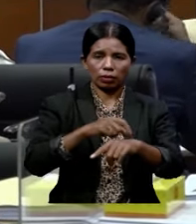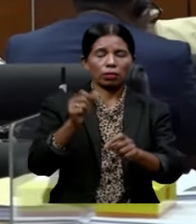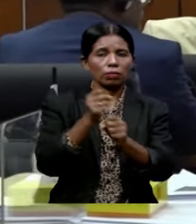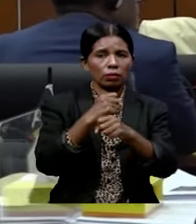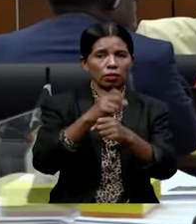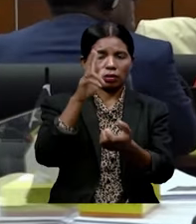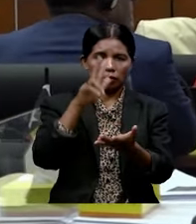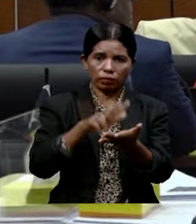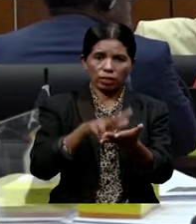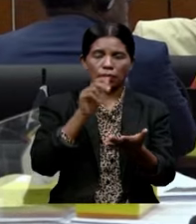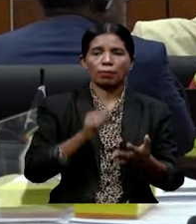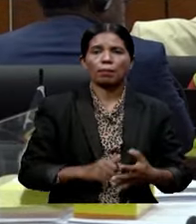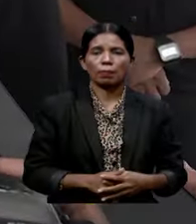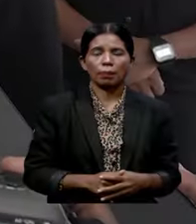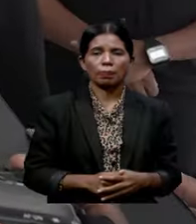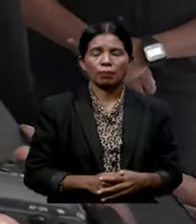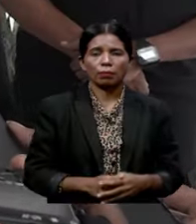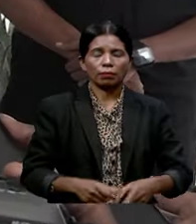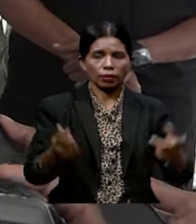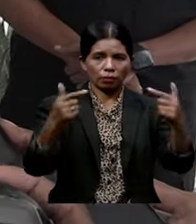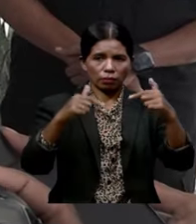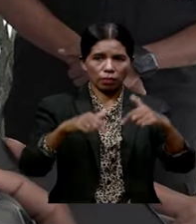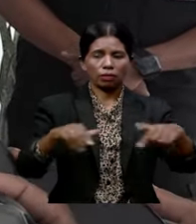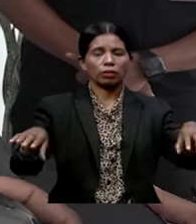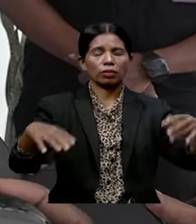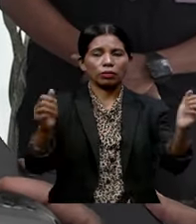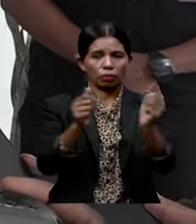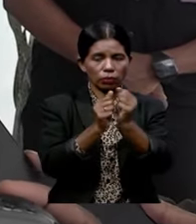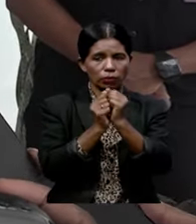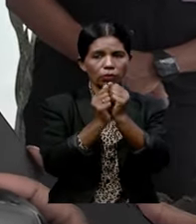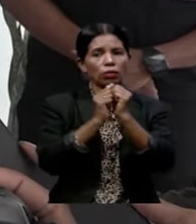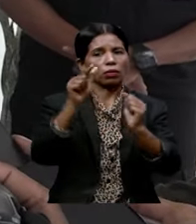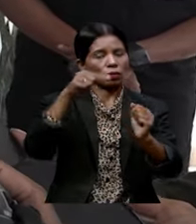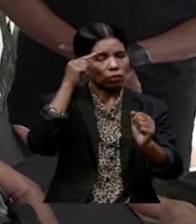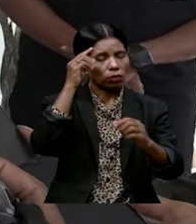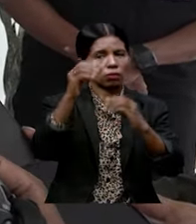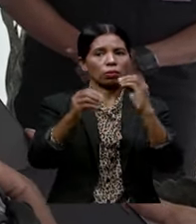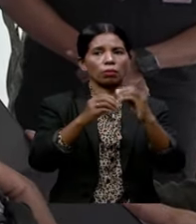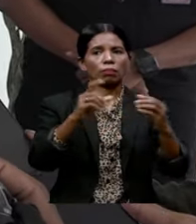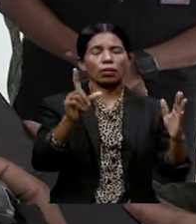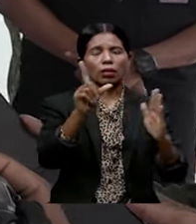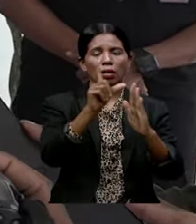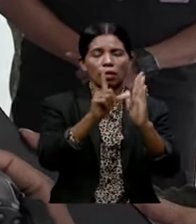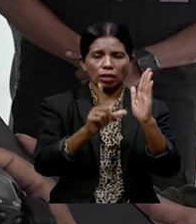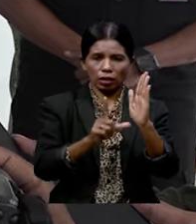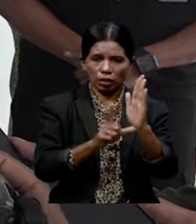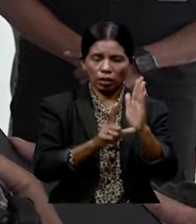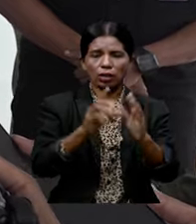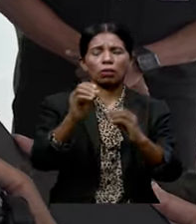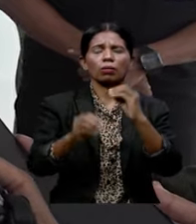ratifikasaun. Mai pere coordena ho governo, liuliu kona ba leis, kona ba sida sida,